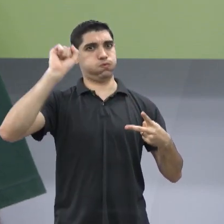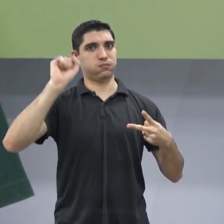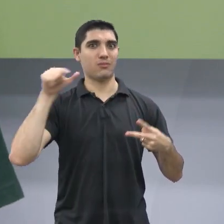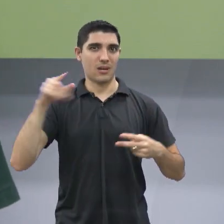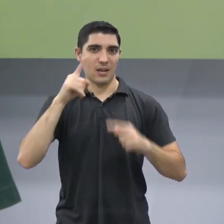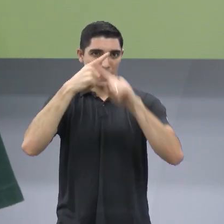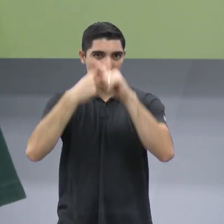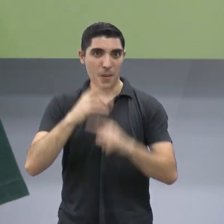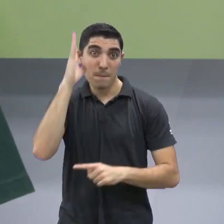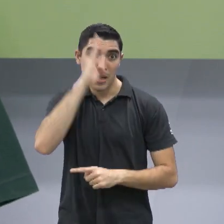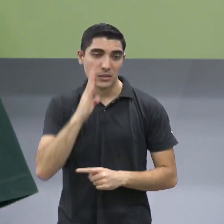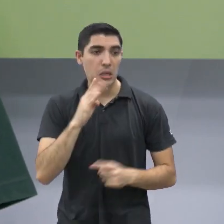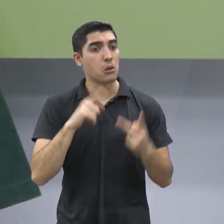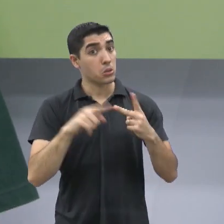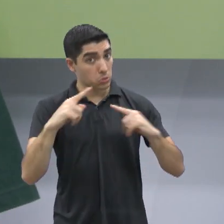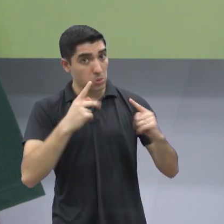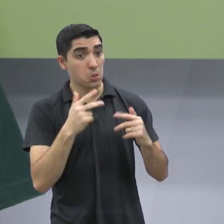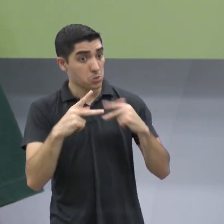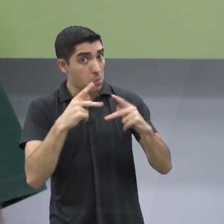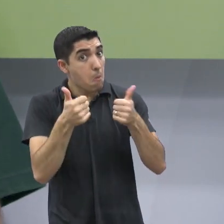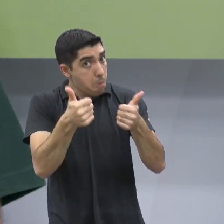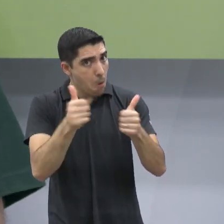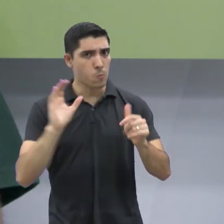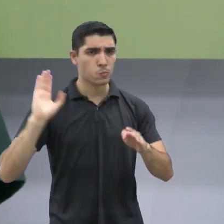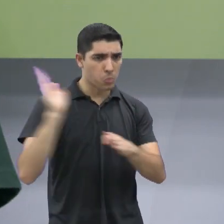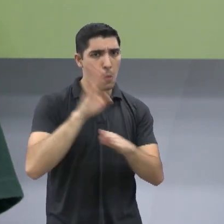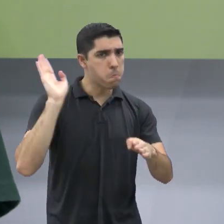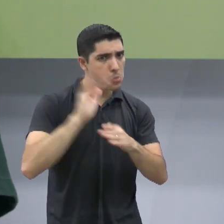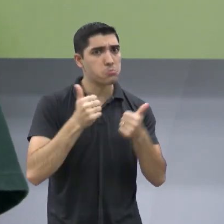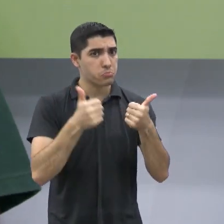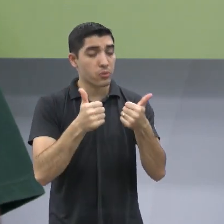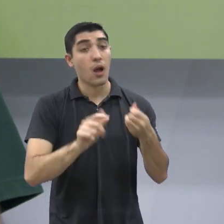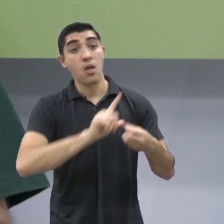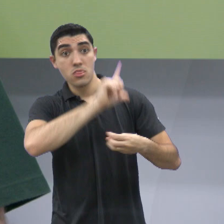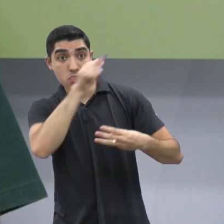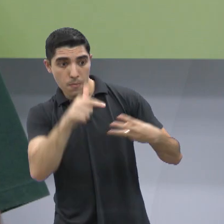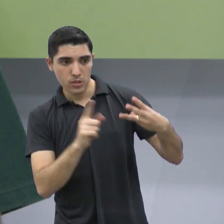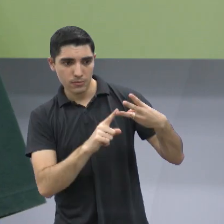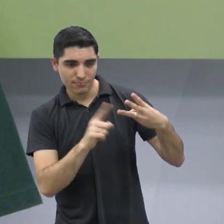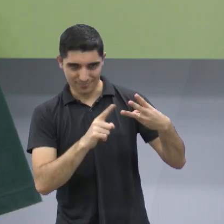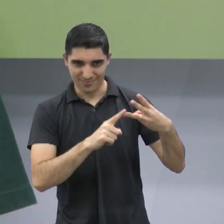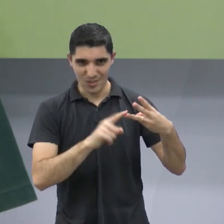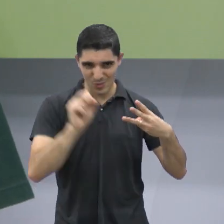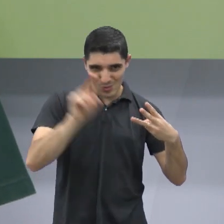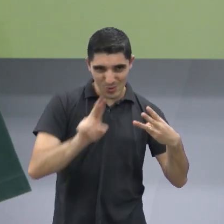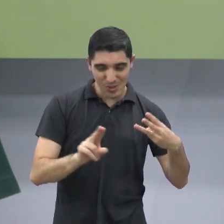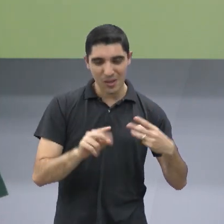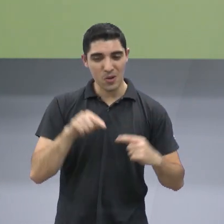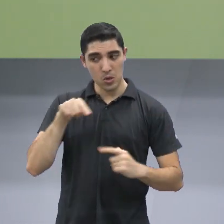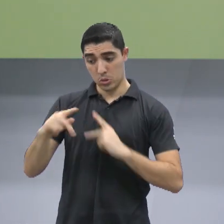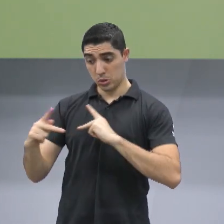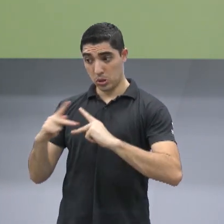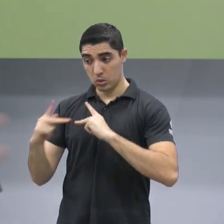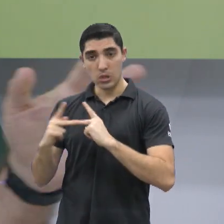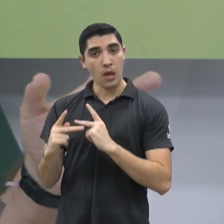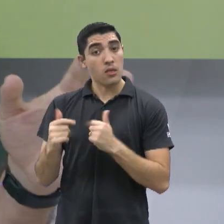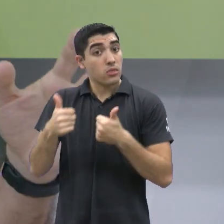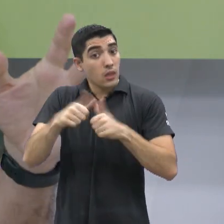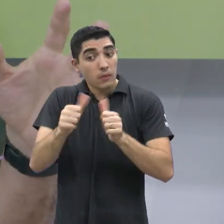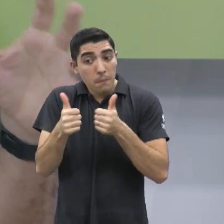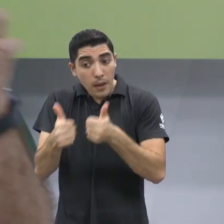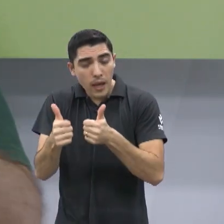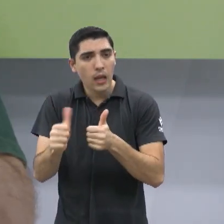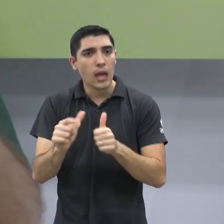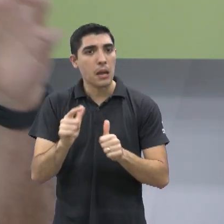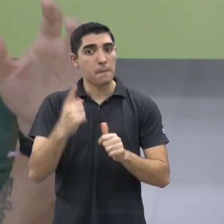começou até muito bem o primeiro set, o segundo set também o São José estava bem, estava bastante equilibrado, mas o terceiro set acho que foi o fiel da balança. Eu não sei o que